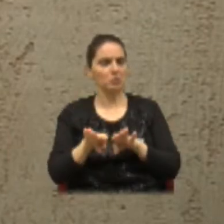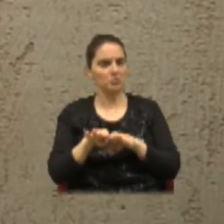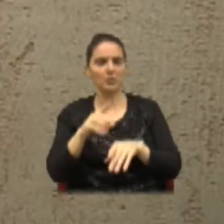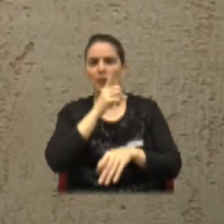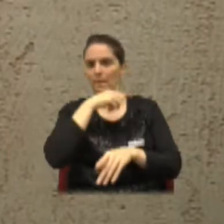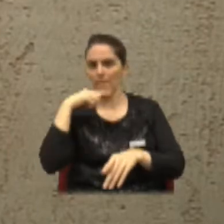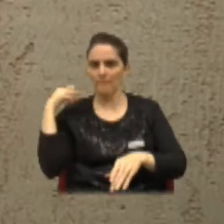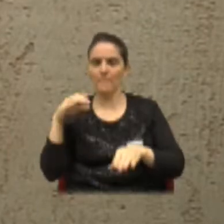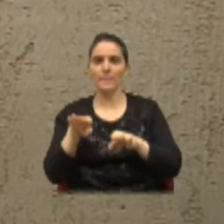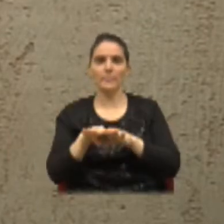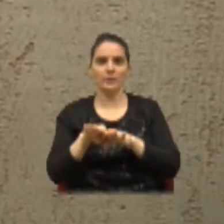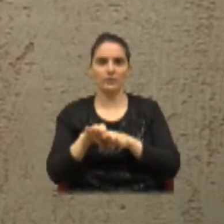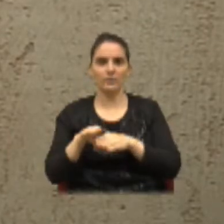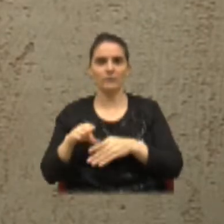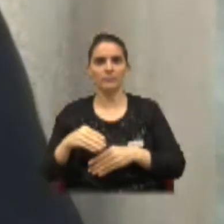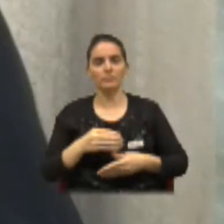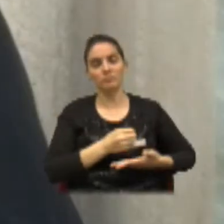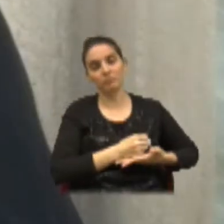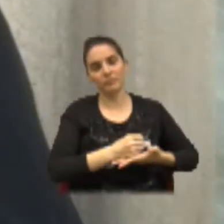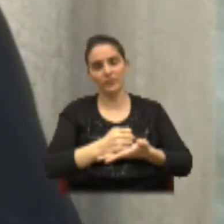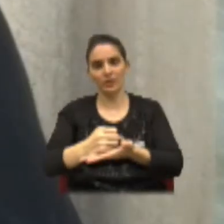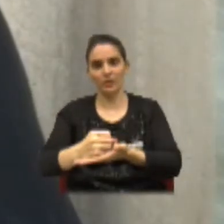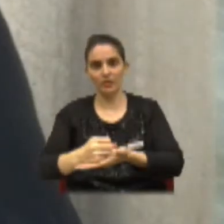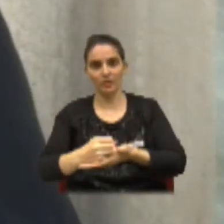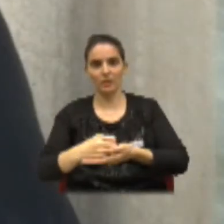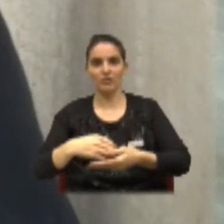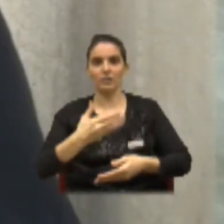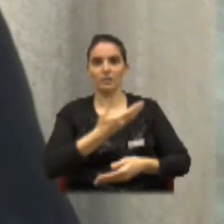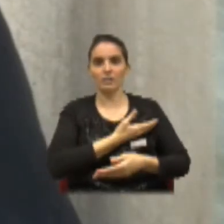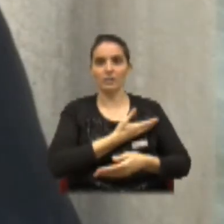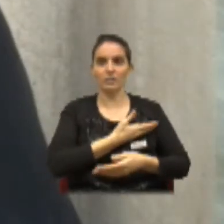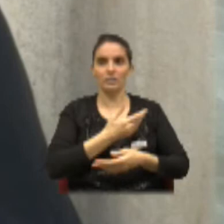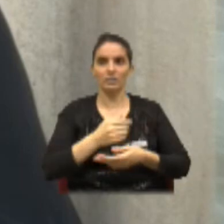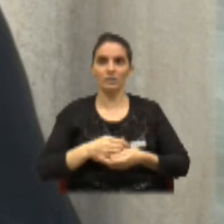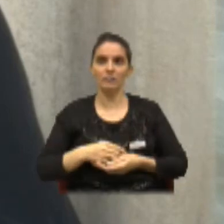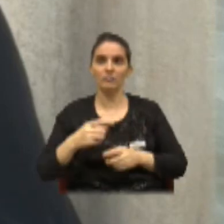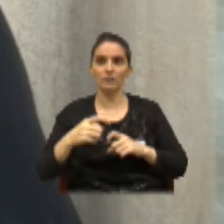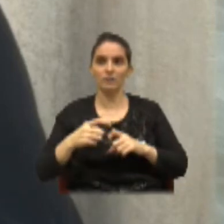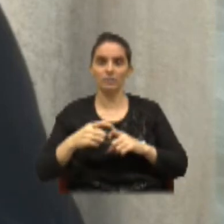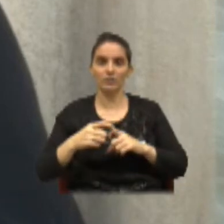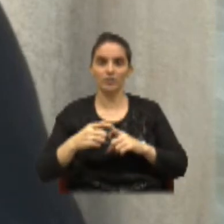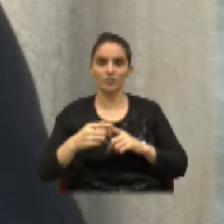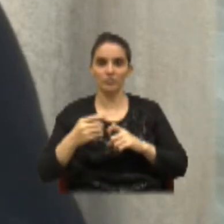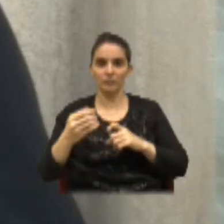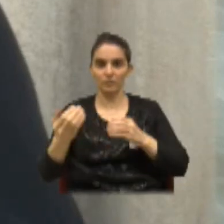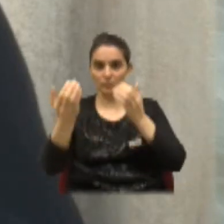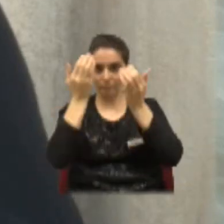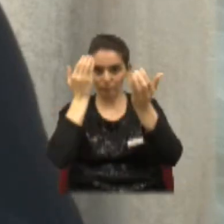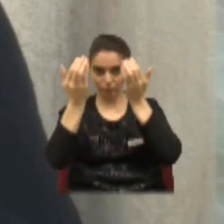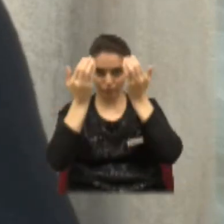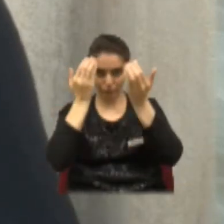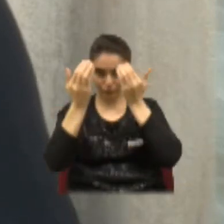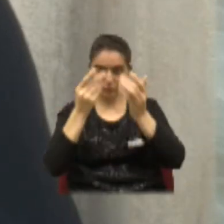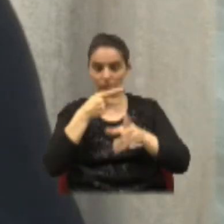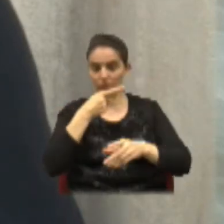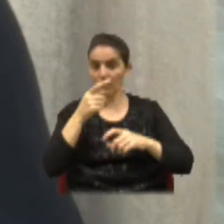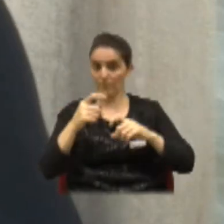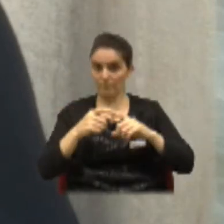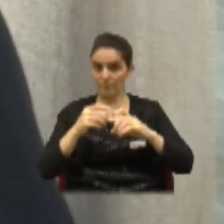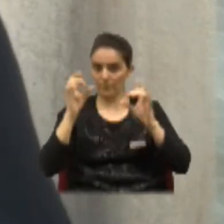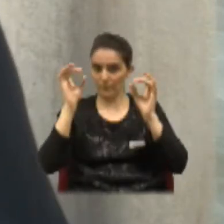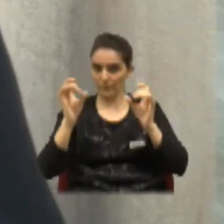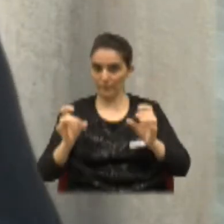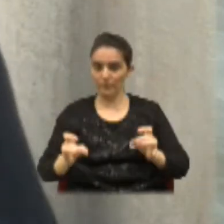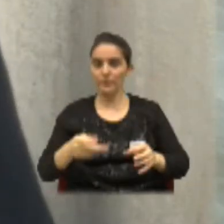trazer os colegas médicos psiquiatras para poderem abordar um pouquinho mais da parte do psíquico